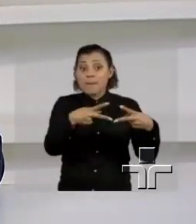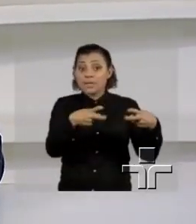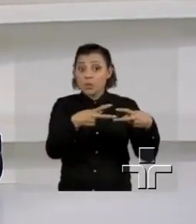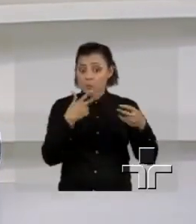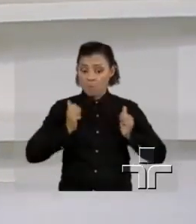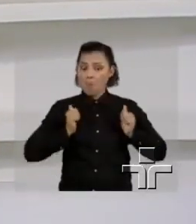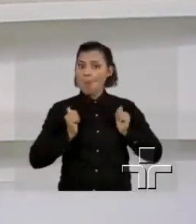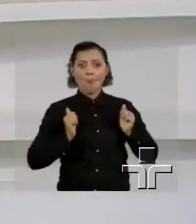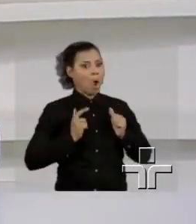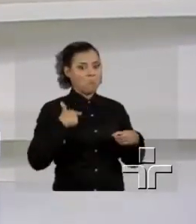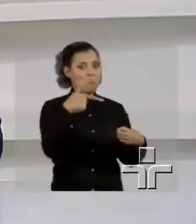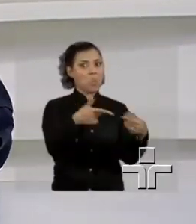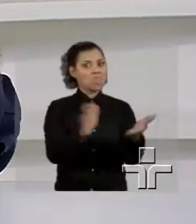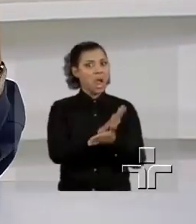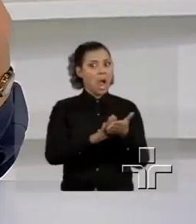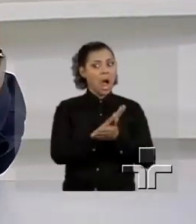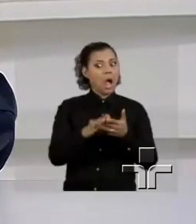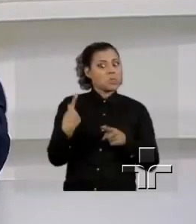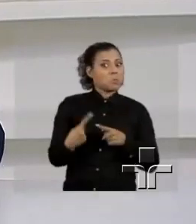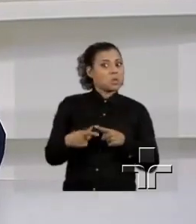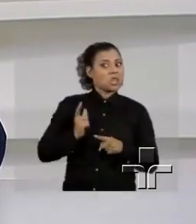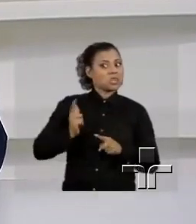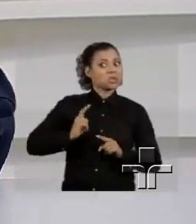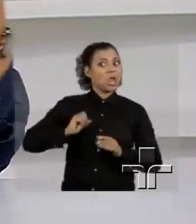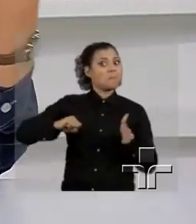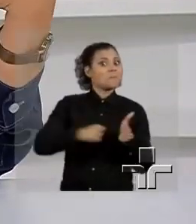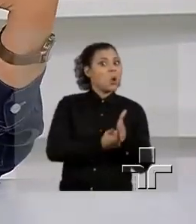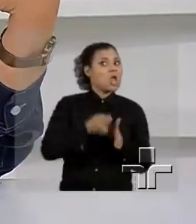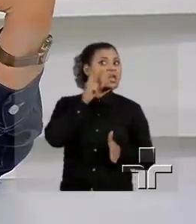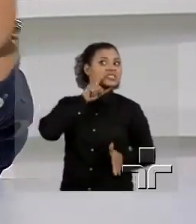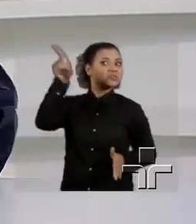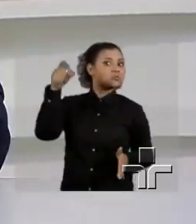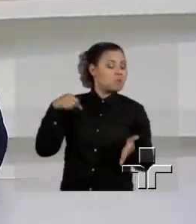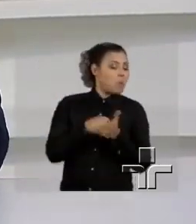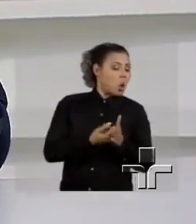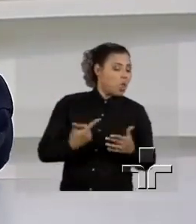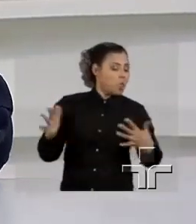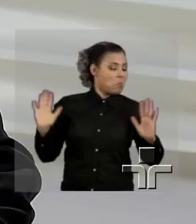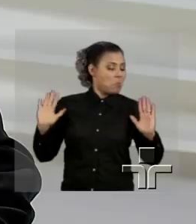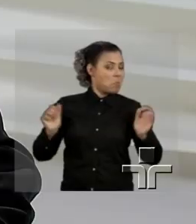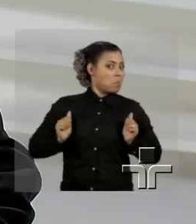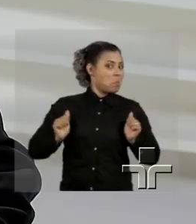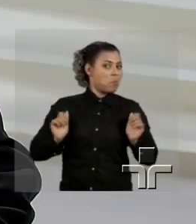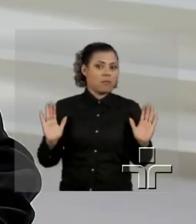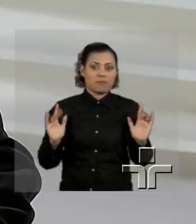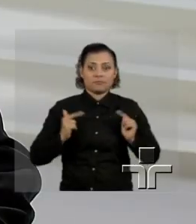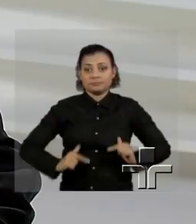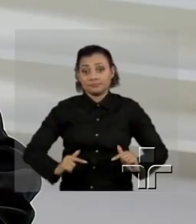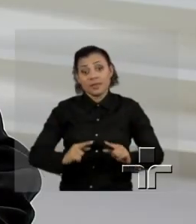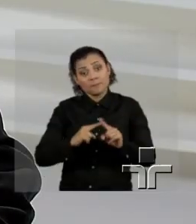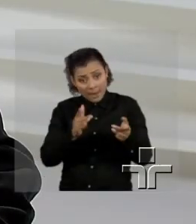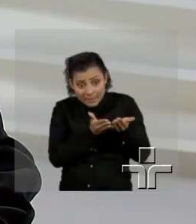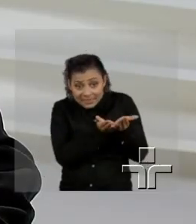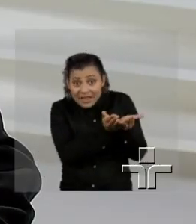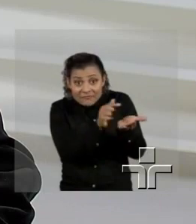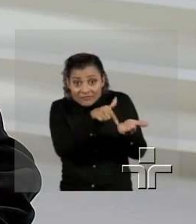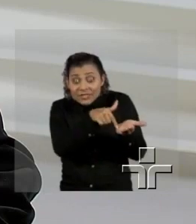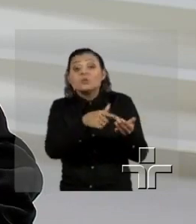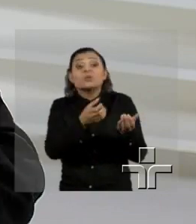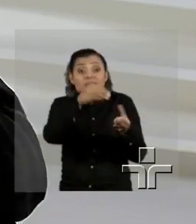também, sair também não vai cair o mundo por causa dessas coisas. Né? Mas ali naquele caso, o repórter ligou e falou, olha, recebemos isso